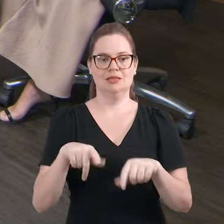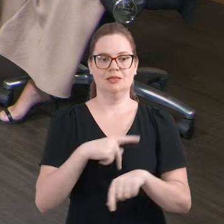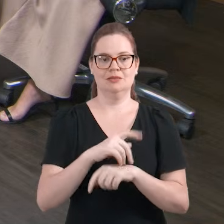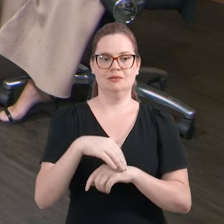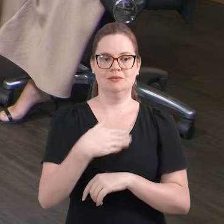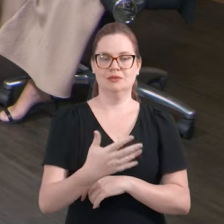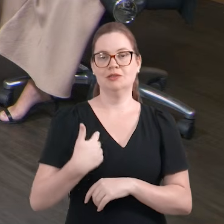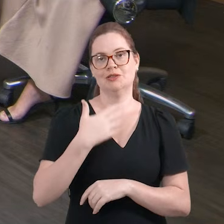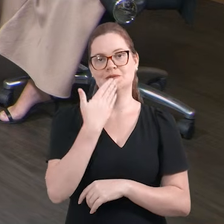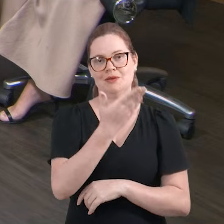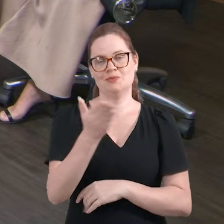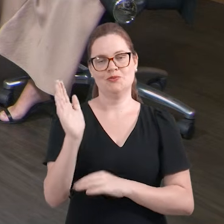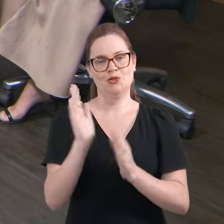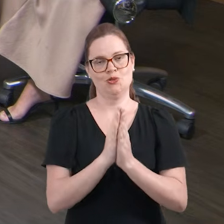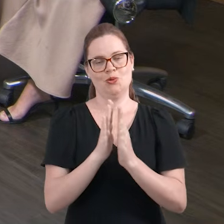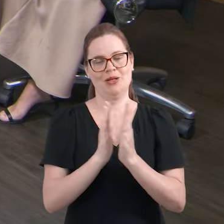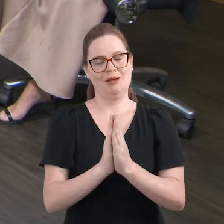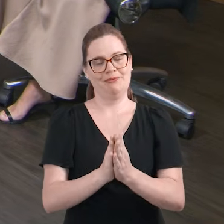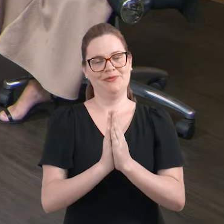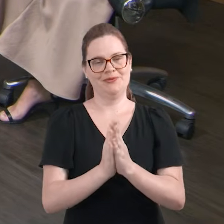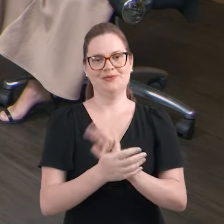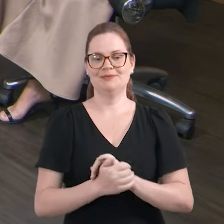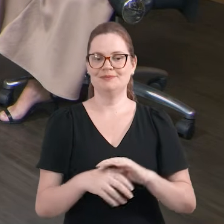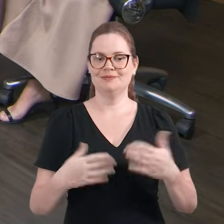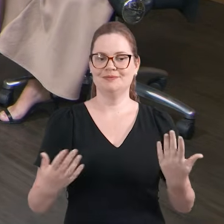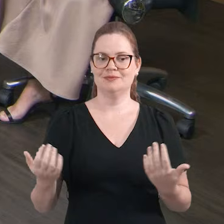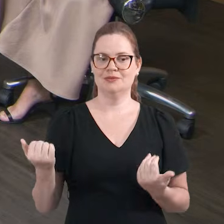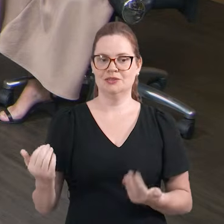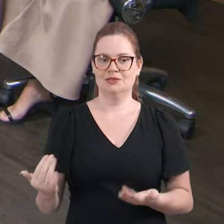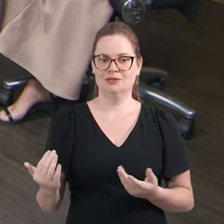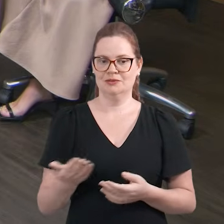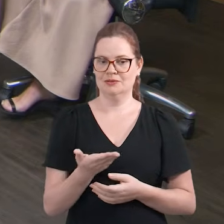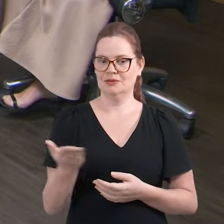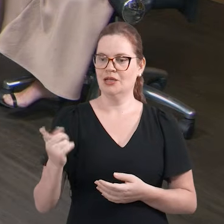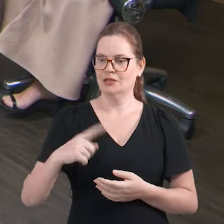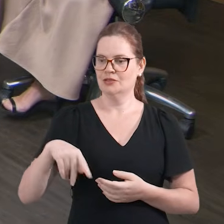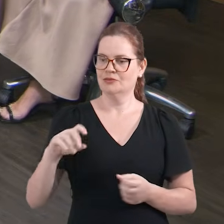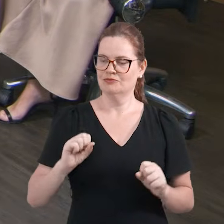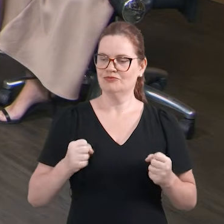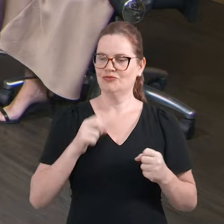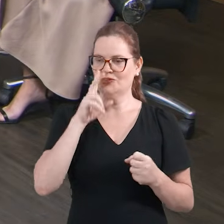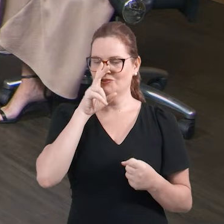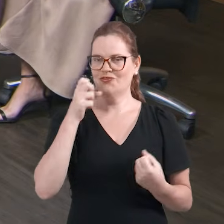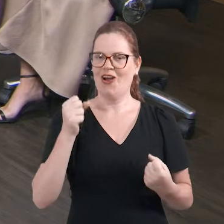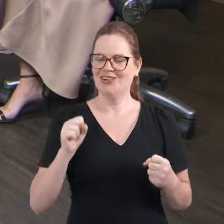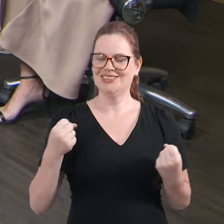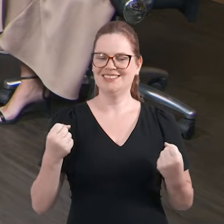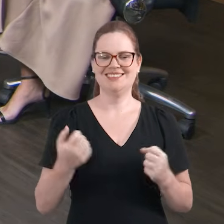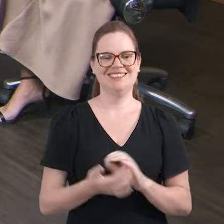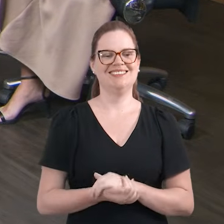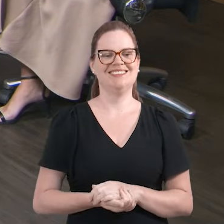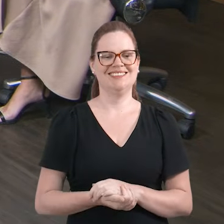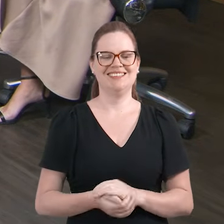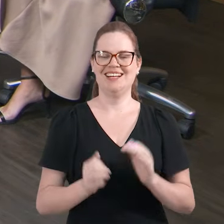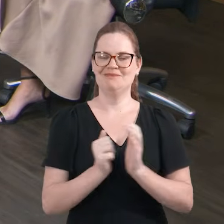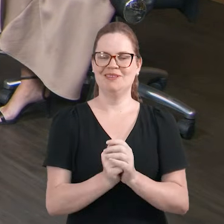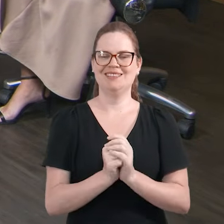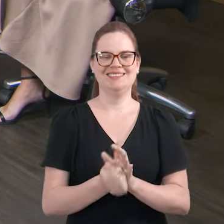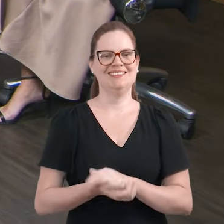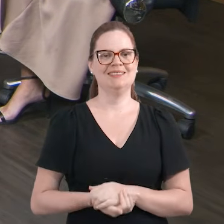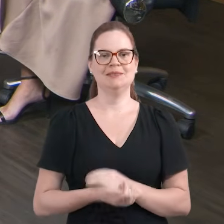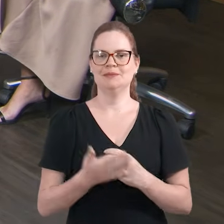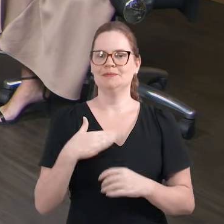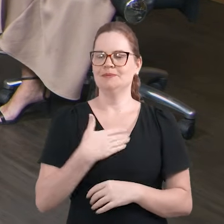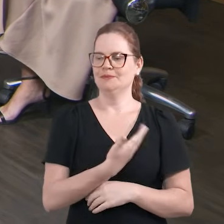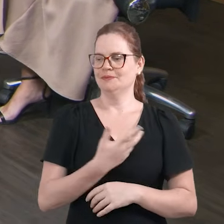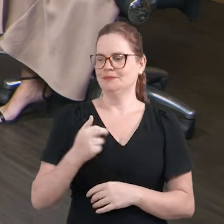pastor. Amém. E contamos com a oração de todos. Glória a Jovens, jovens, sois fortes. Amém. Amém?